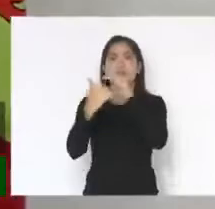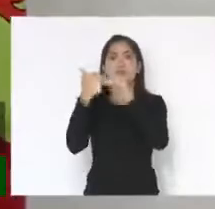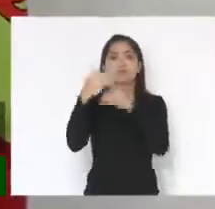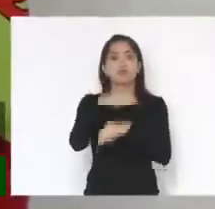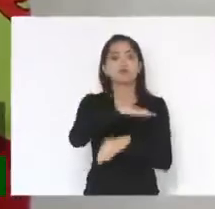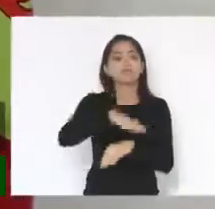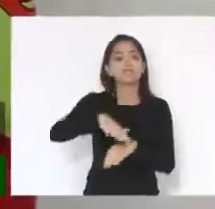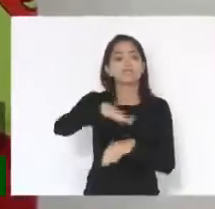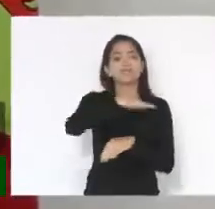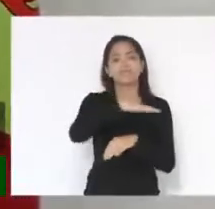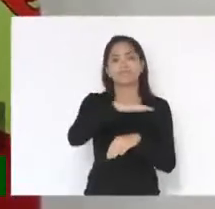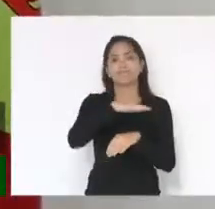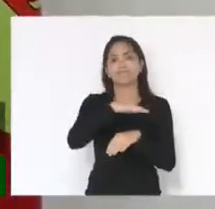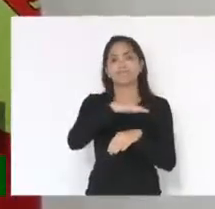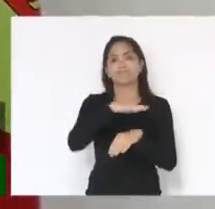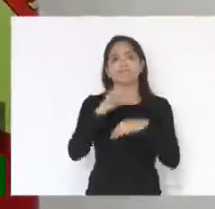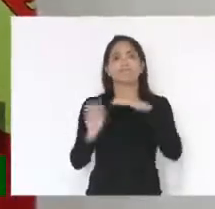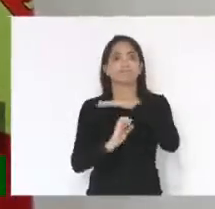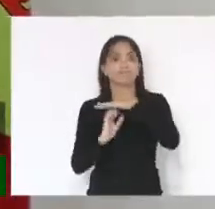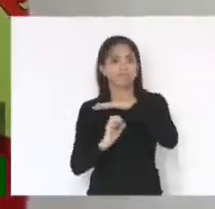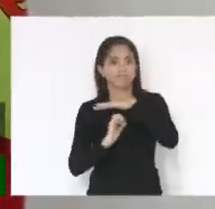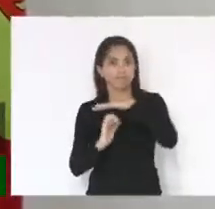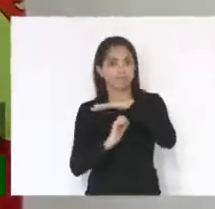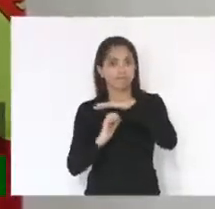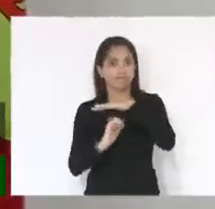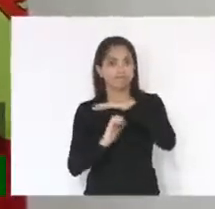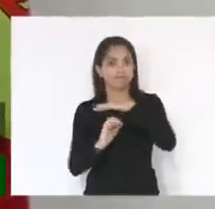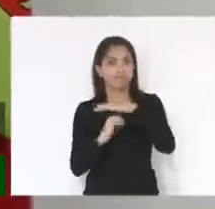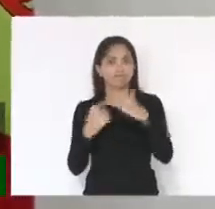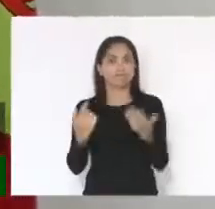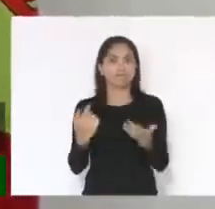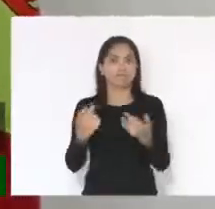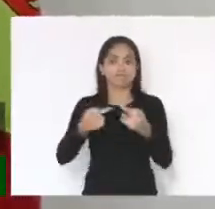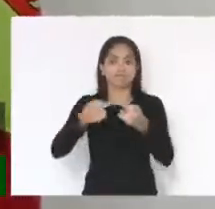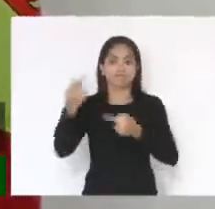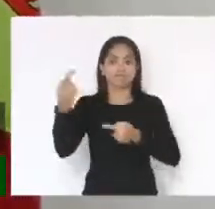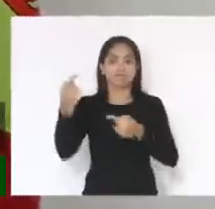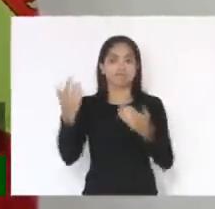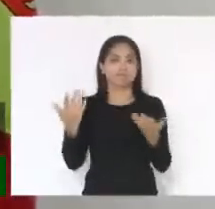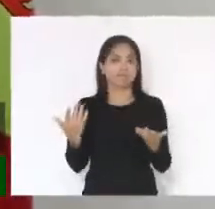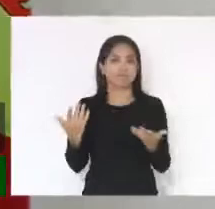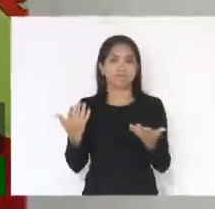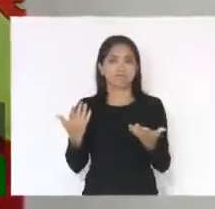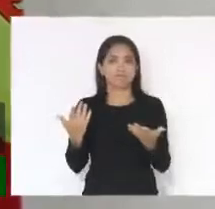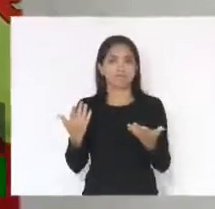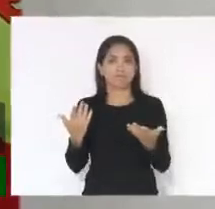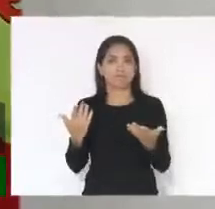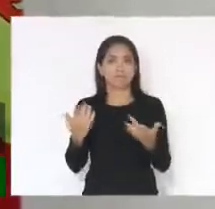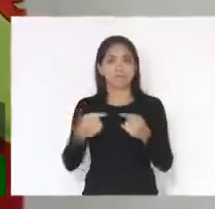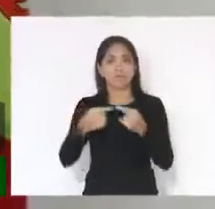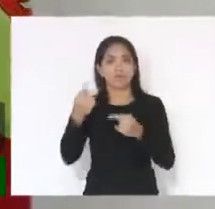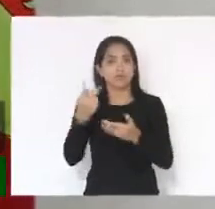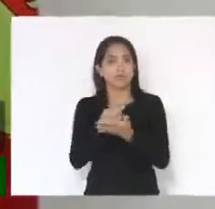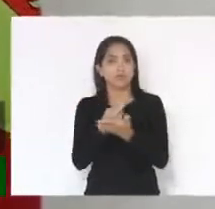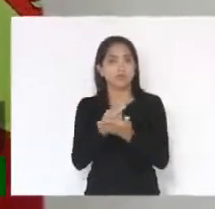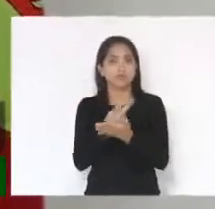dos empresários. Então, a coisa não tem nexo, é desconectado.